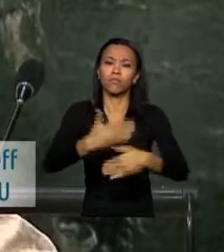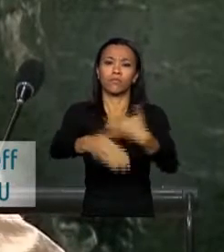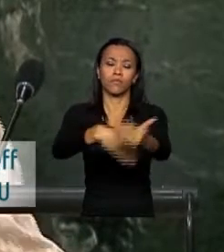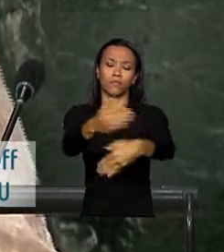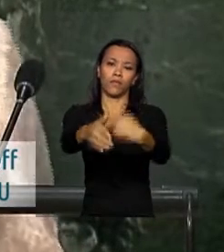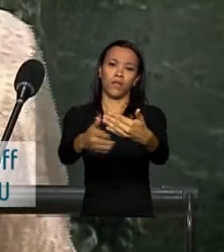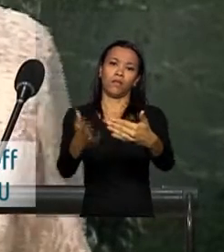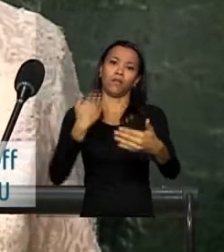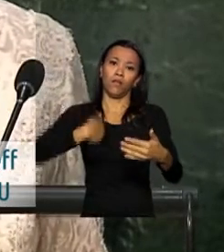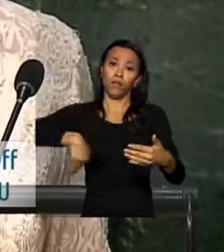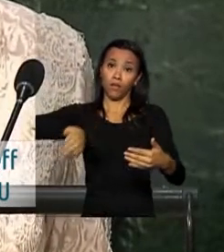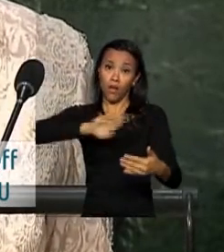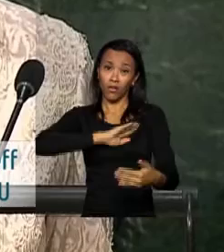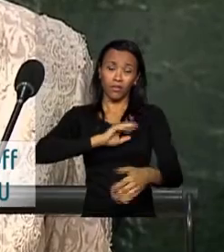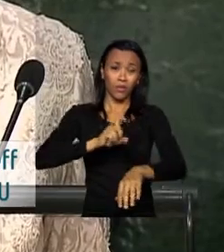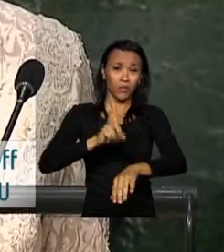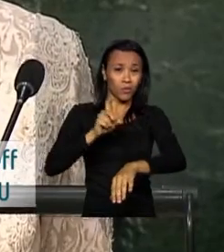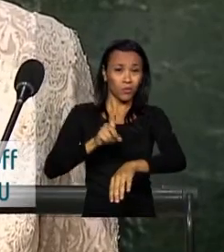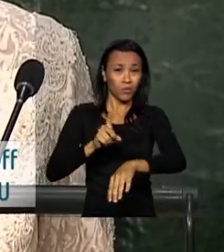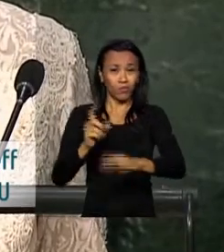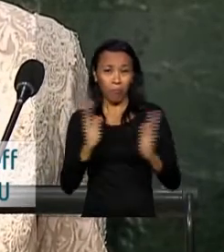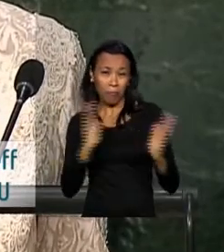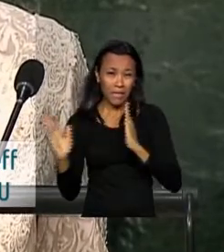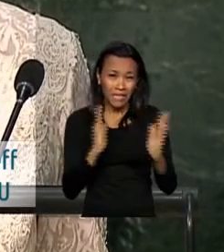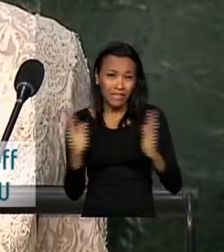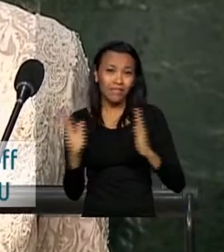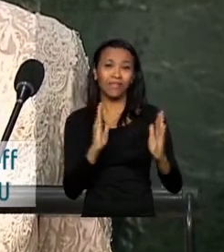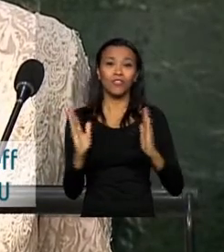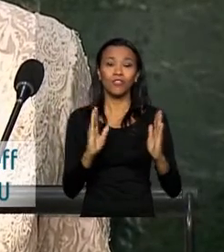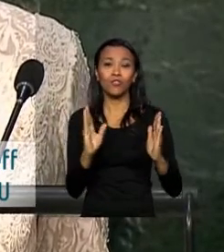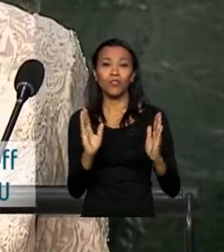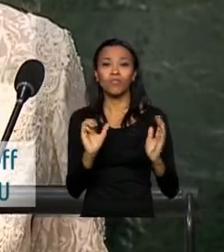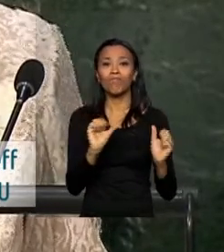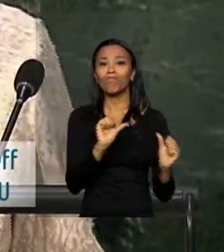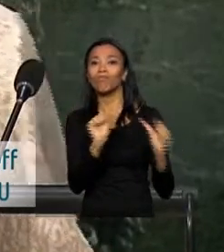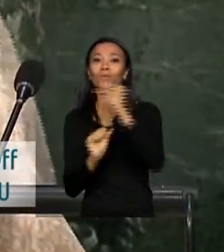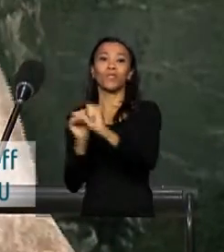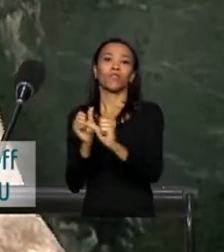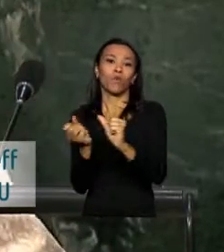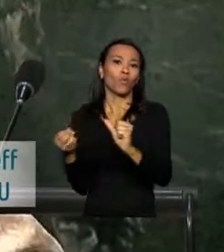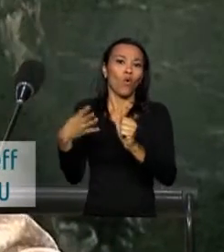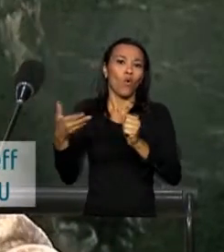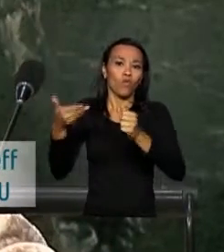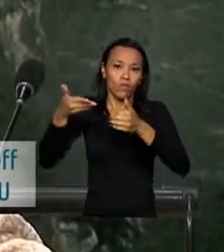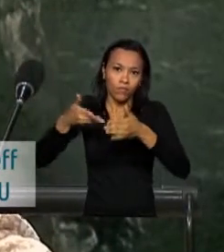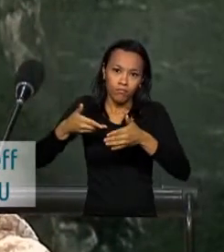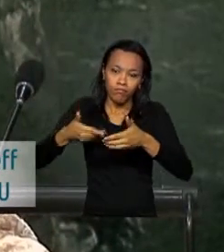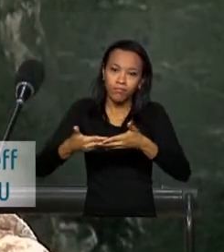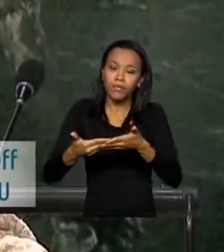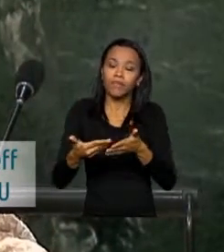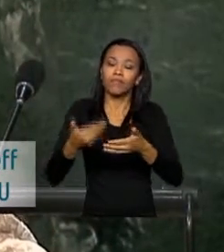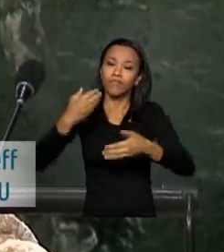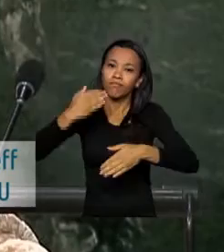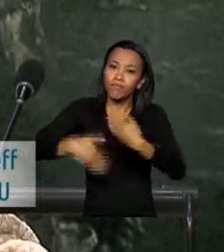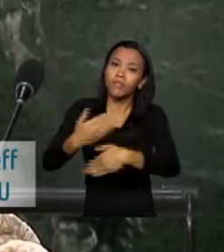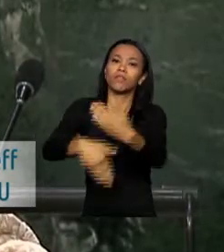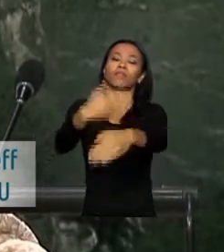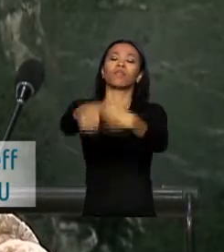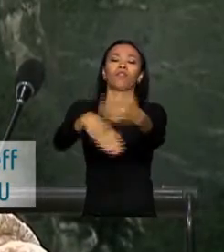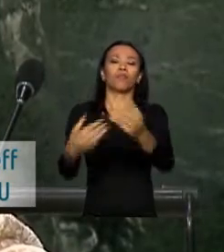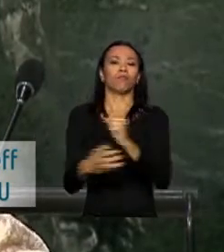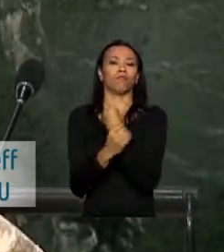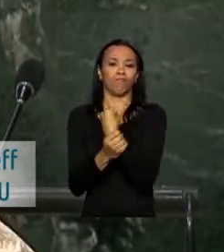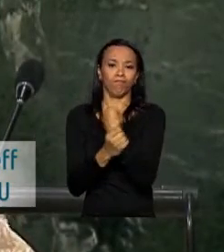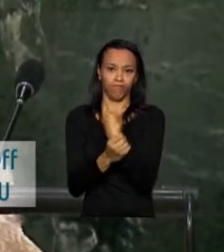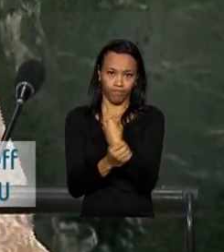estamos num momento de transição para um novo ciclo de expansão mais profundo, mais sólido e mais